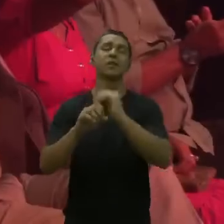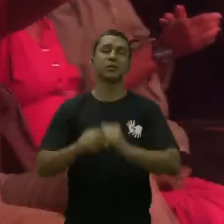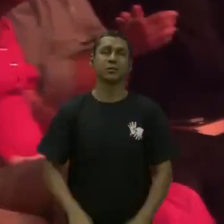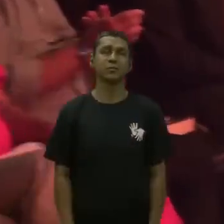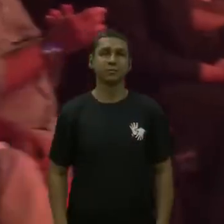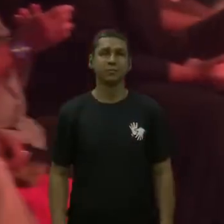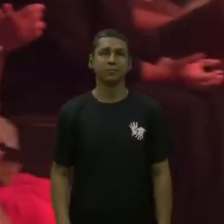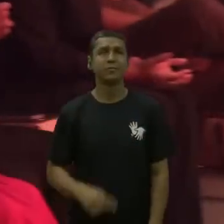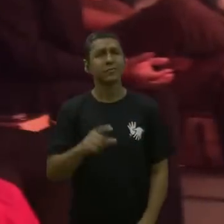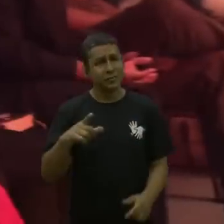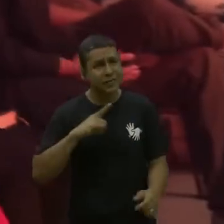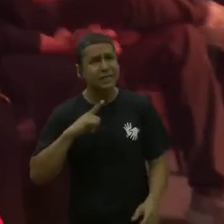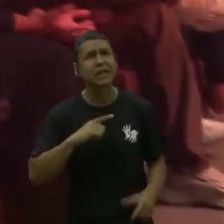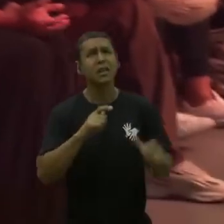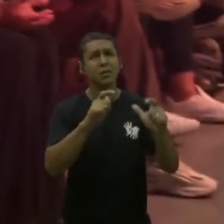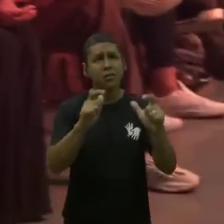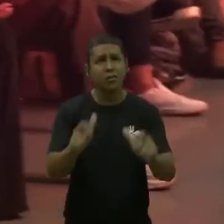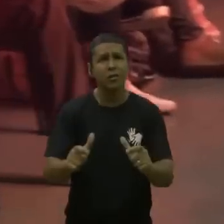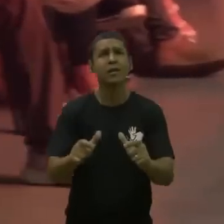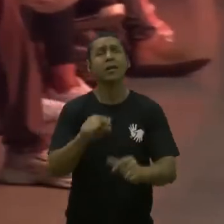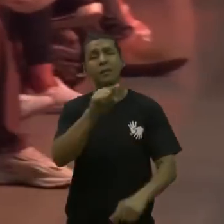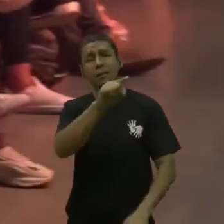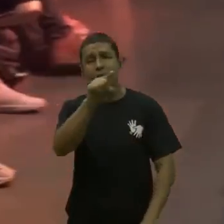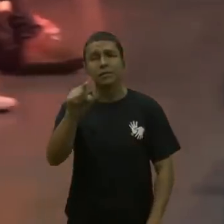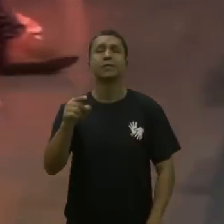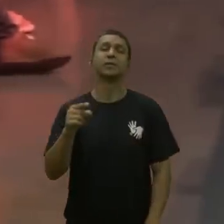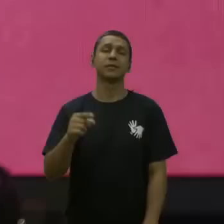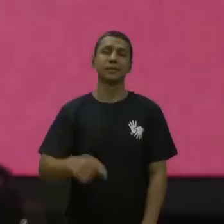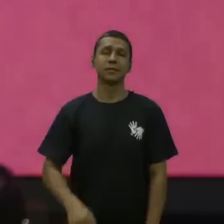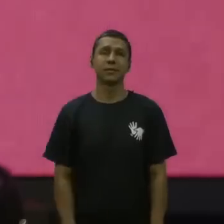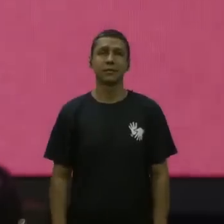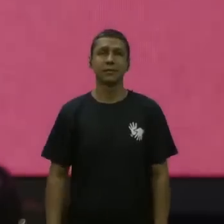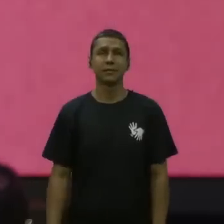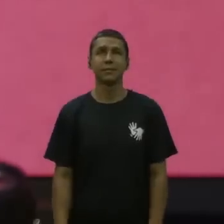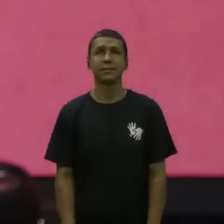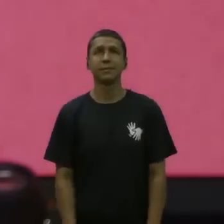Tem lugar para você na mesa.